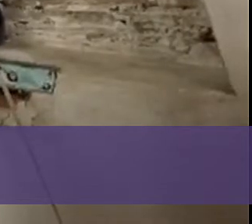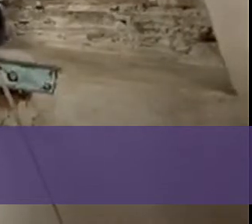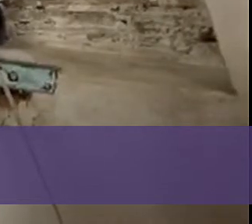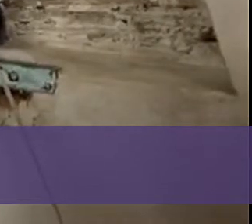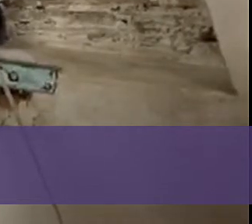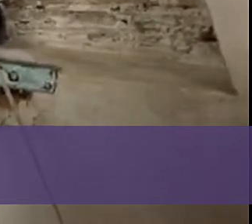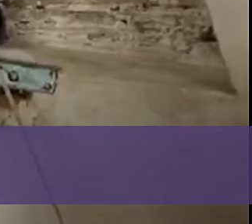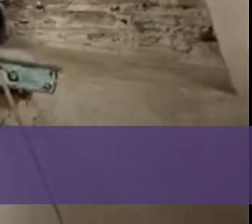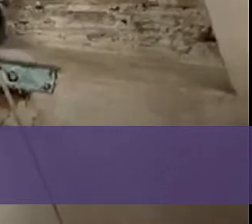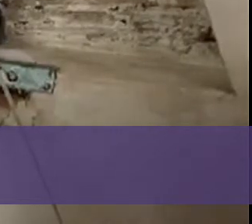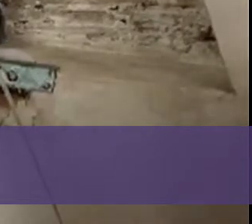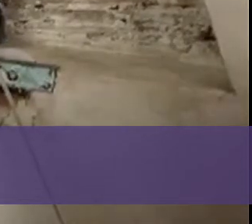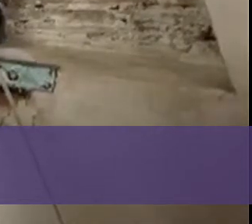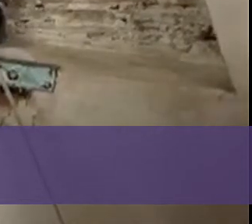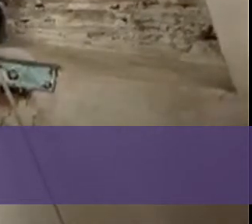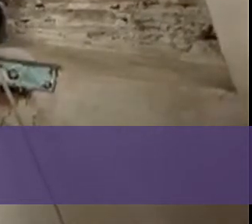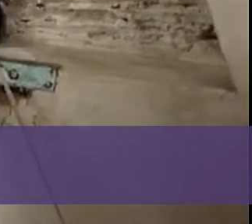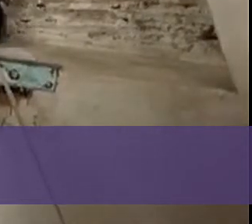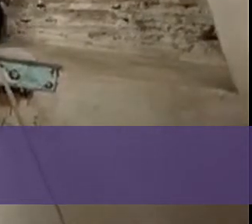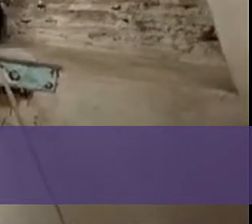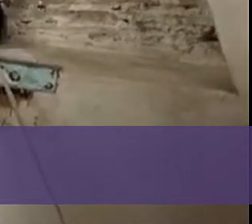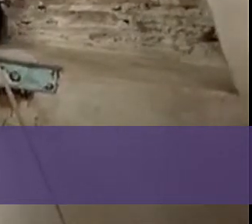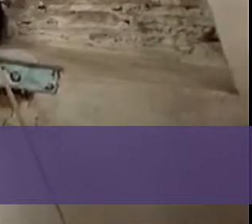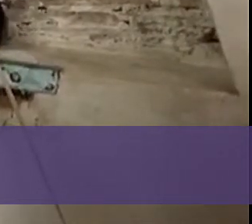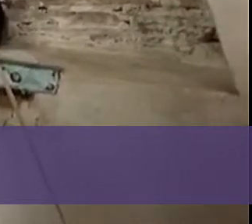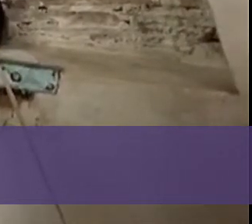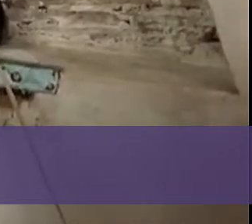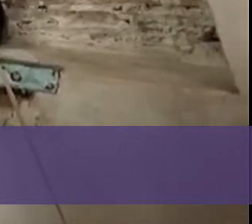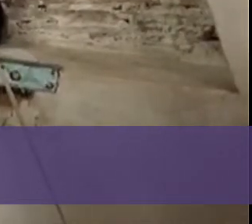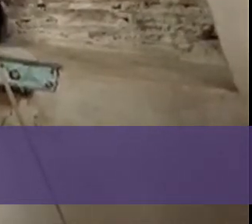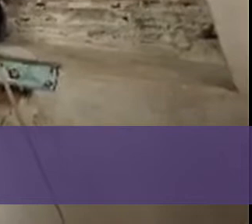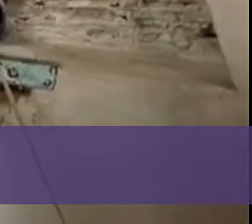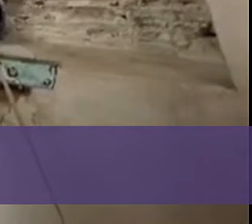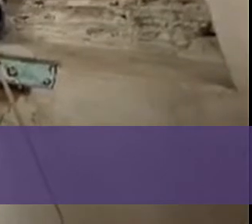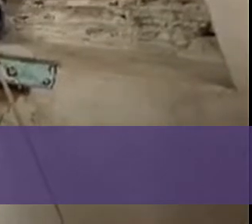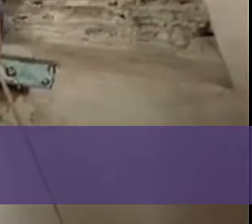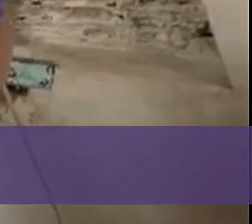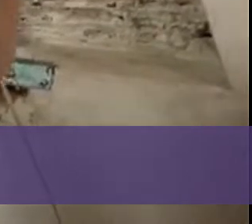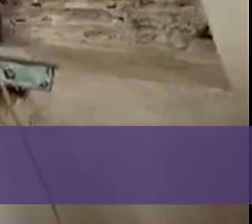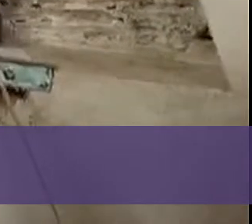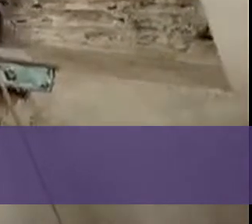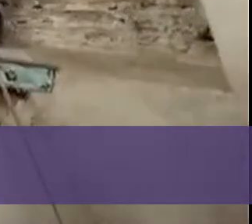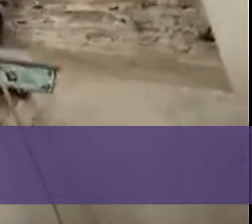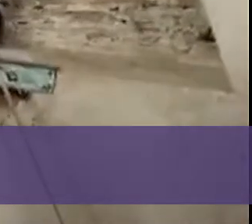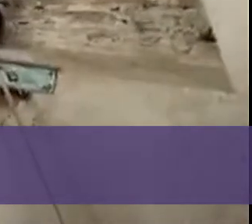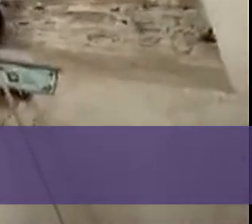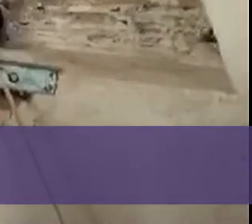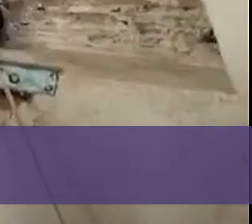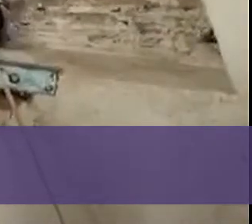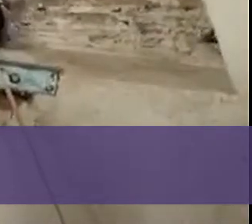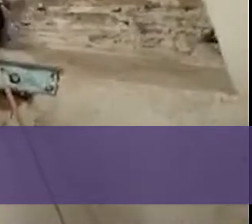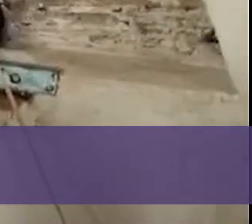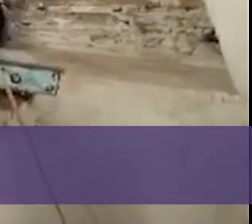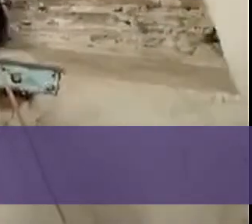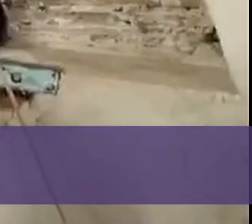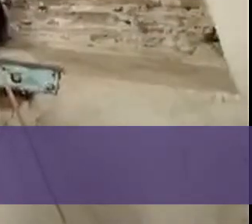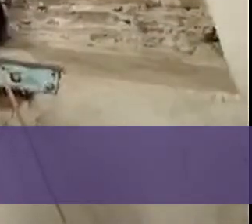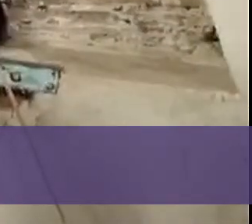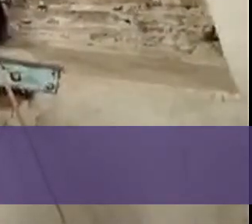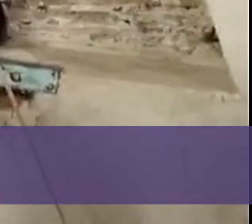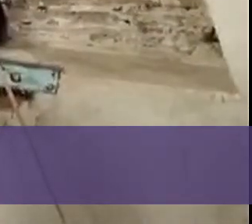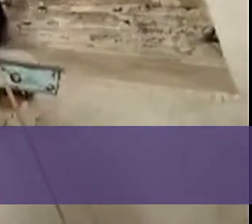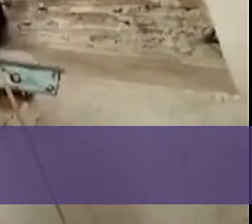général, et c'est à partir de là que j'ai commencé une réflexion pour transformer la Case au